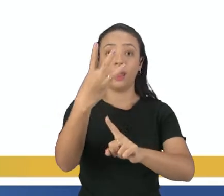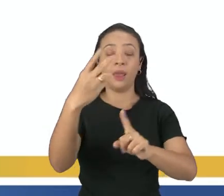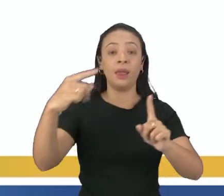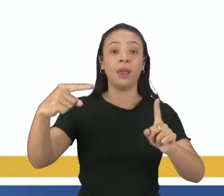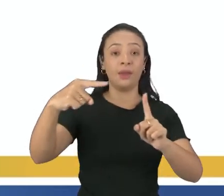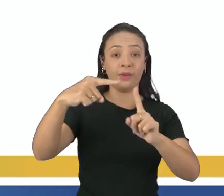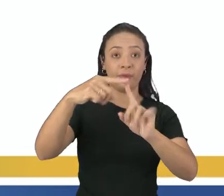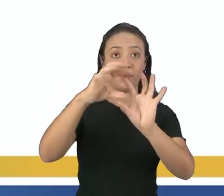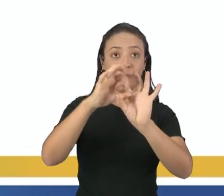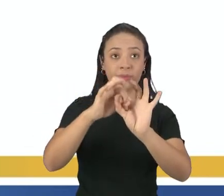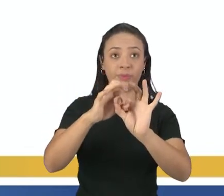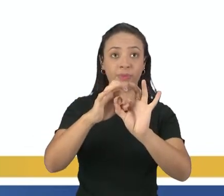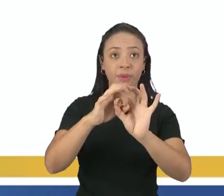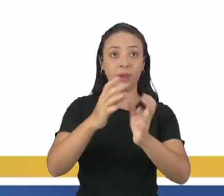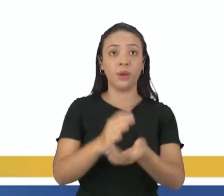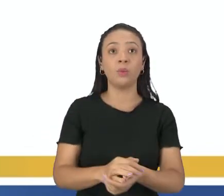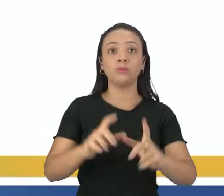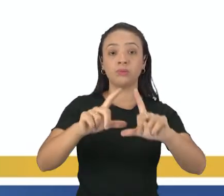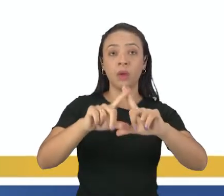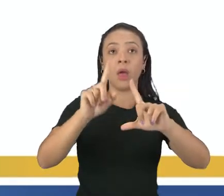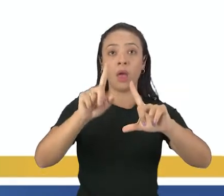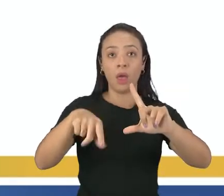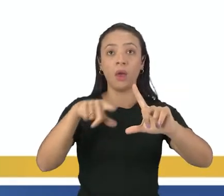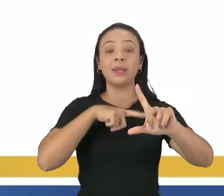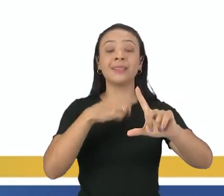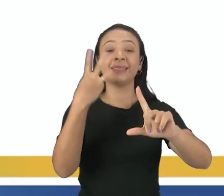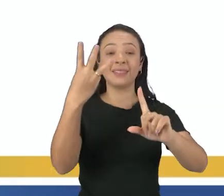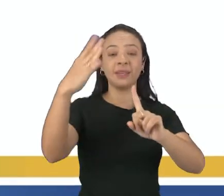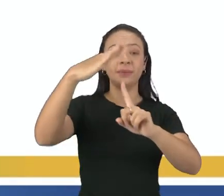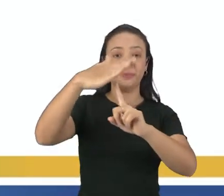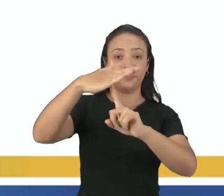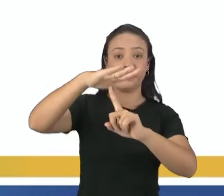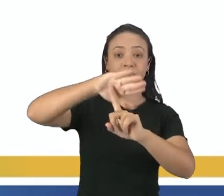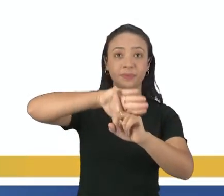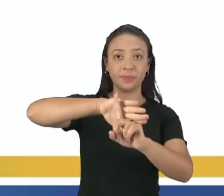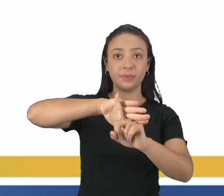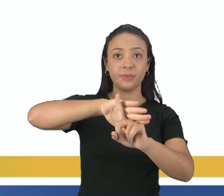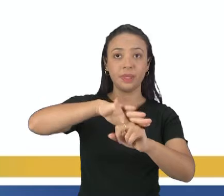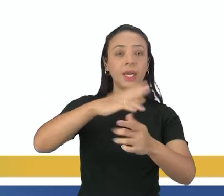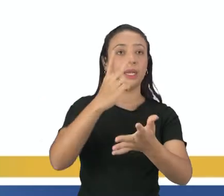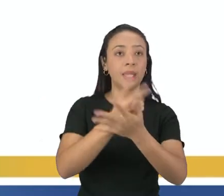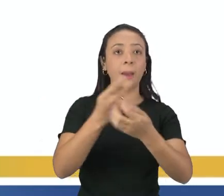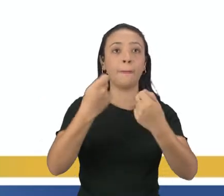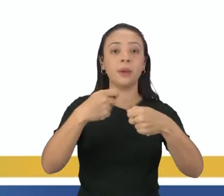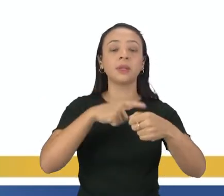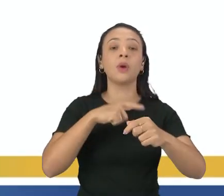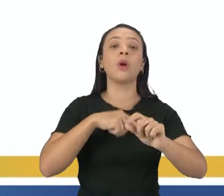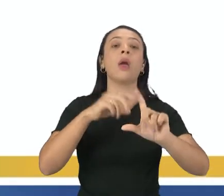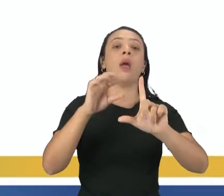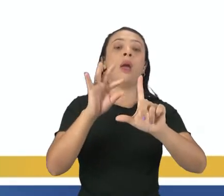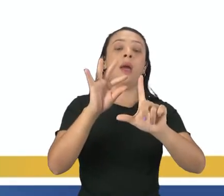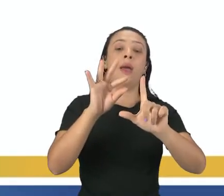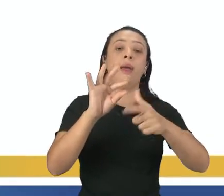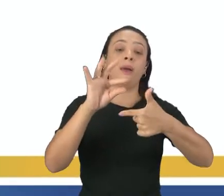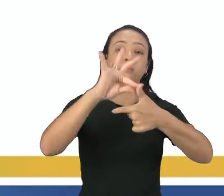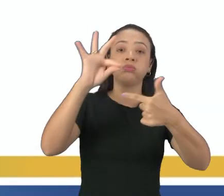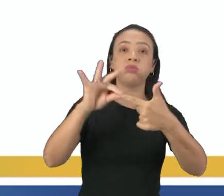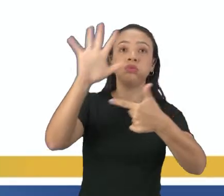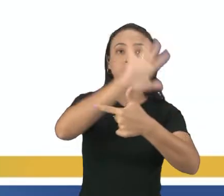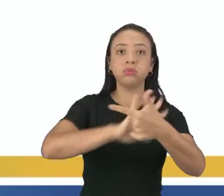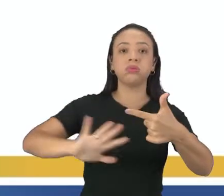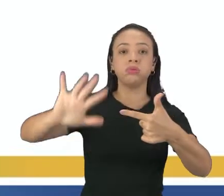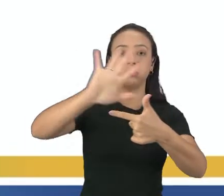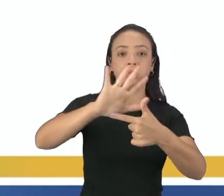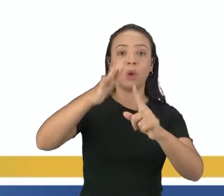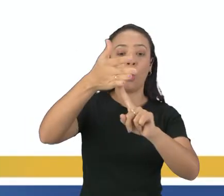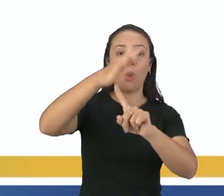é um polígono que possui 3 lados e que necessariamente é uma figura plana cujos lados são segmentos